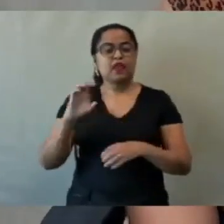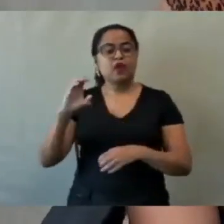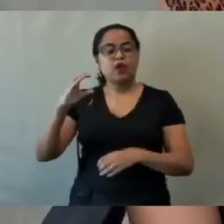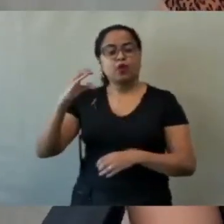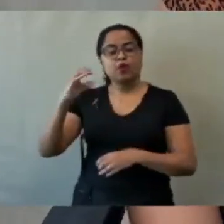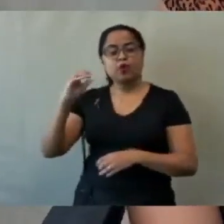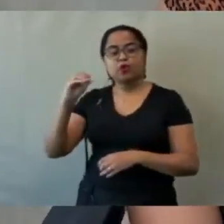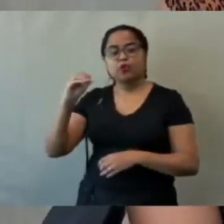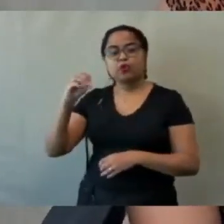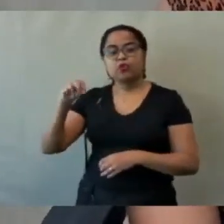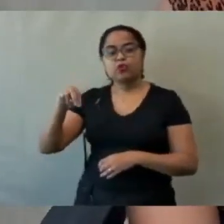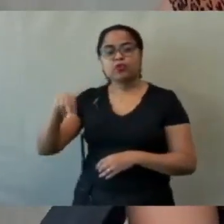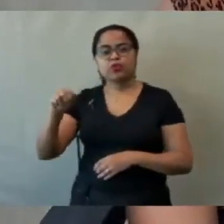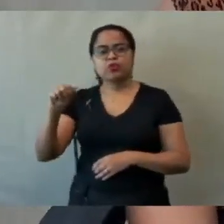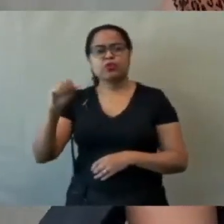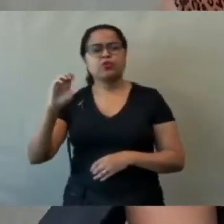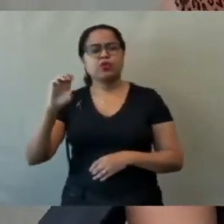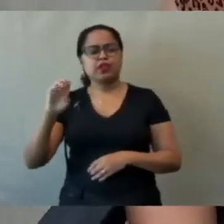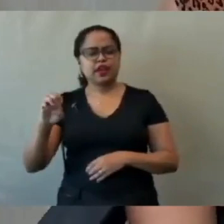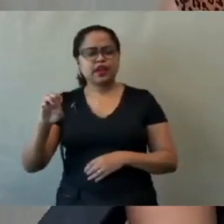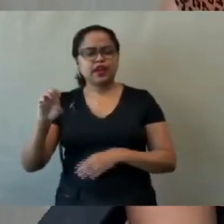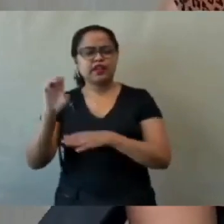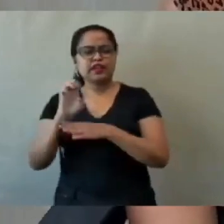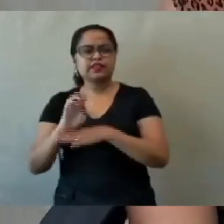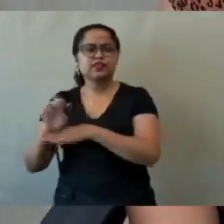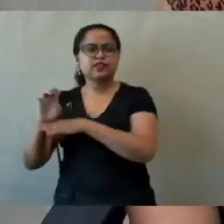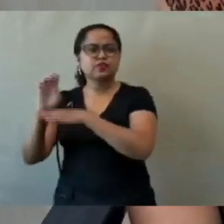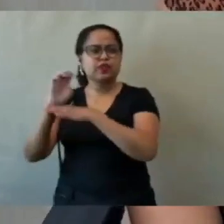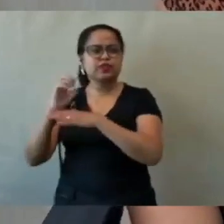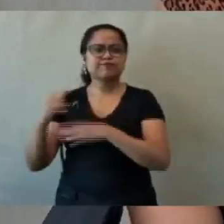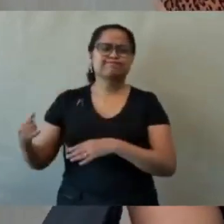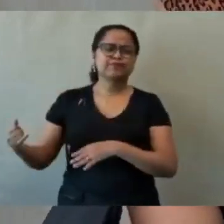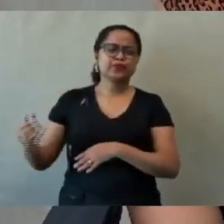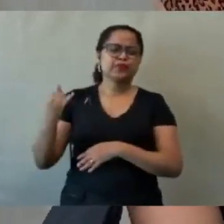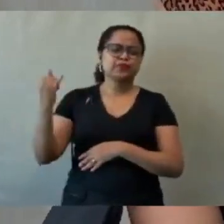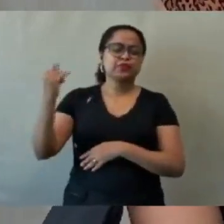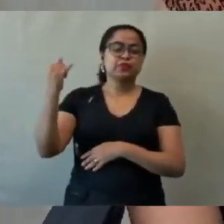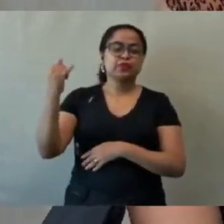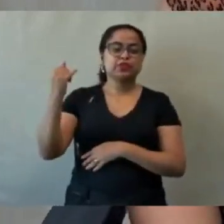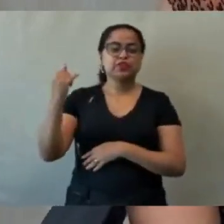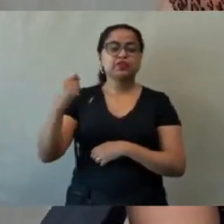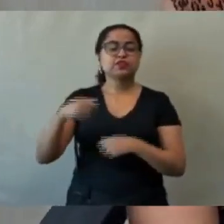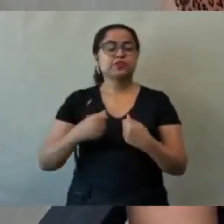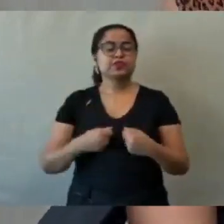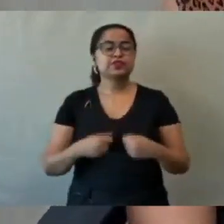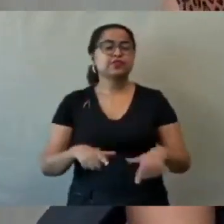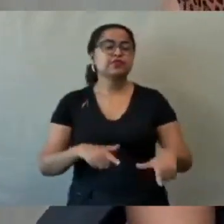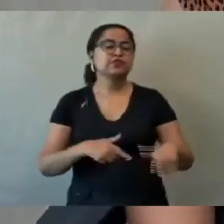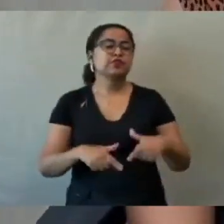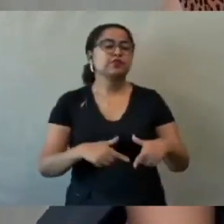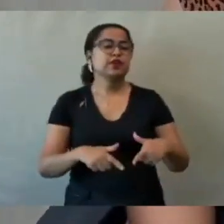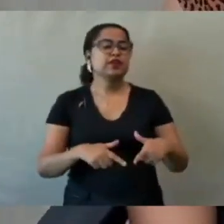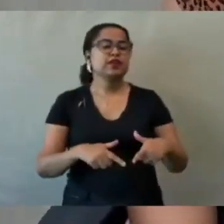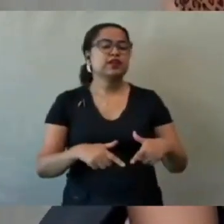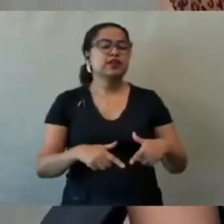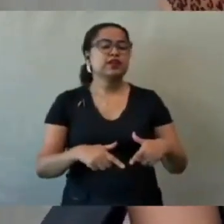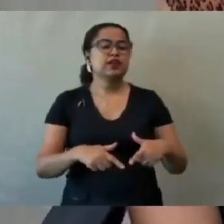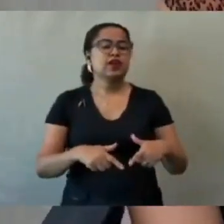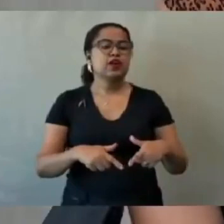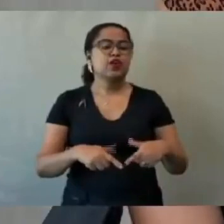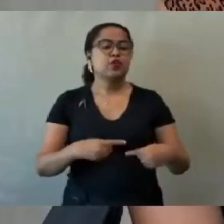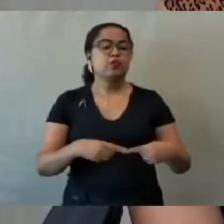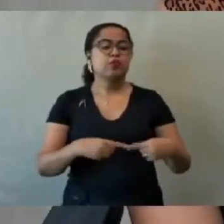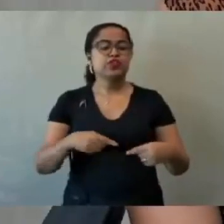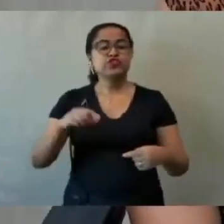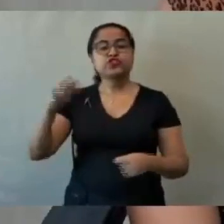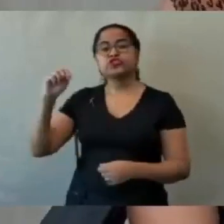Já foi dito aqui, mas eu acho importantíssimo frisar, a gente precisa de trabalhar com política de Estado. Eu